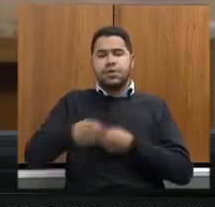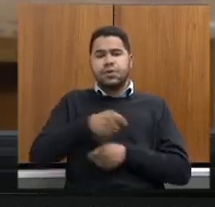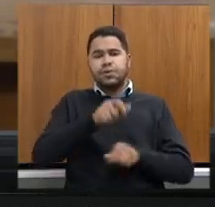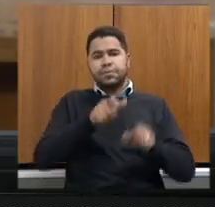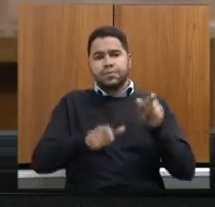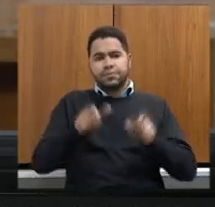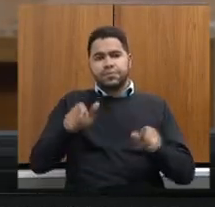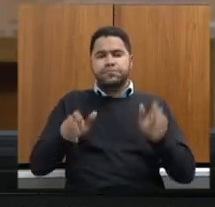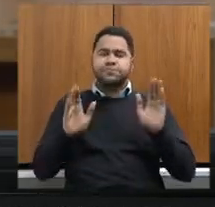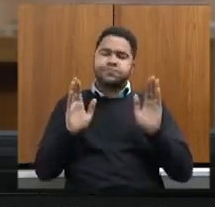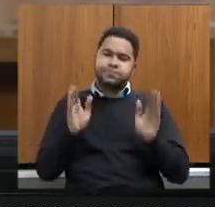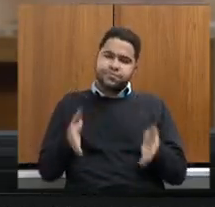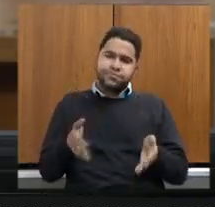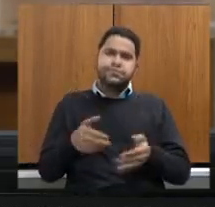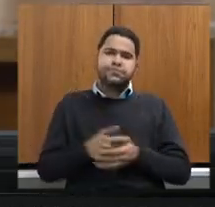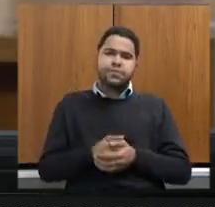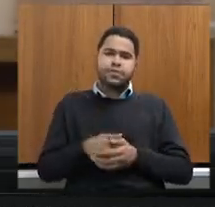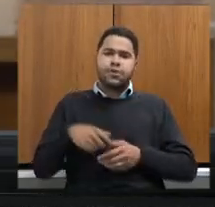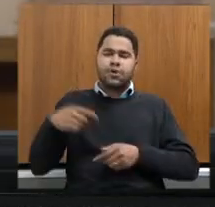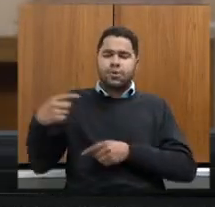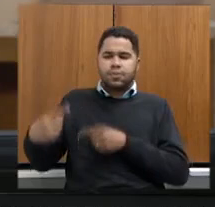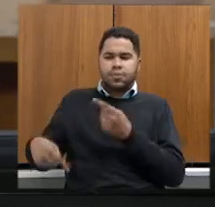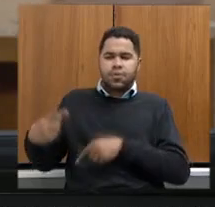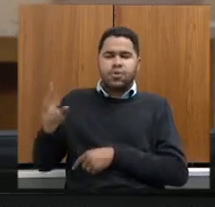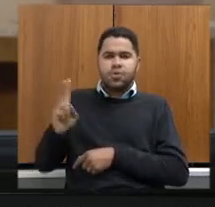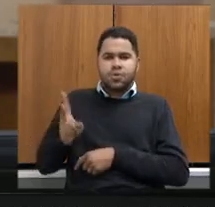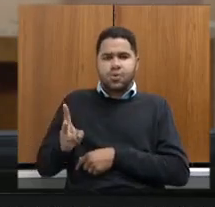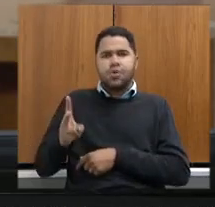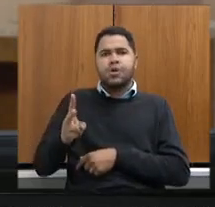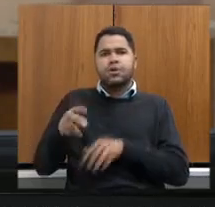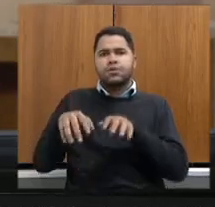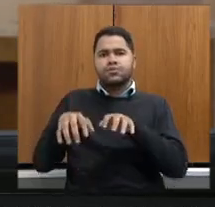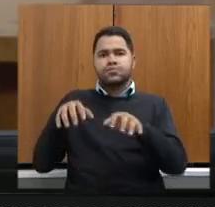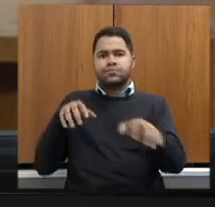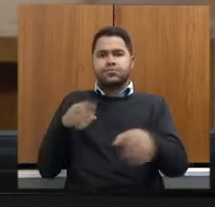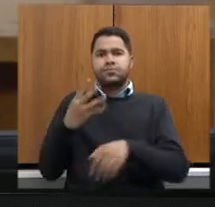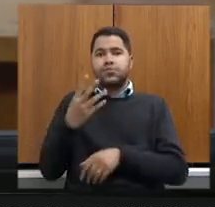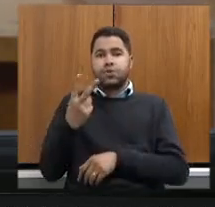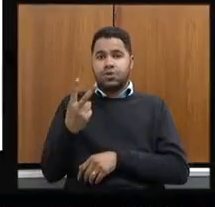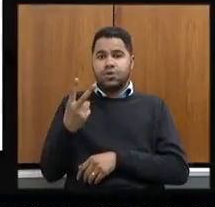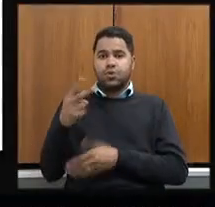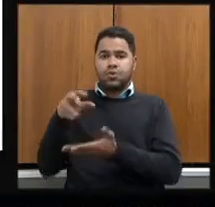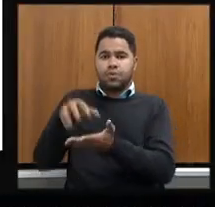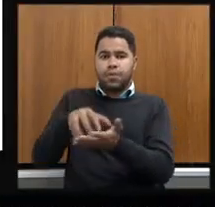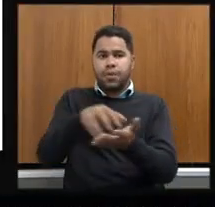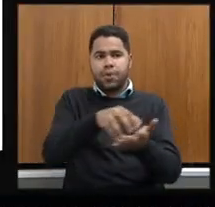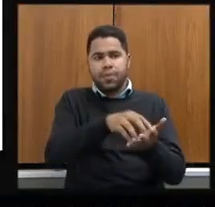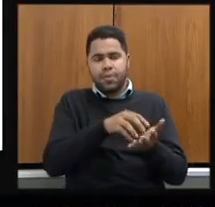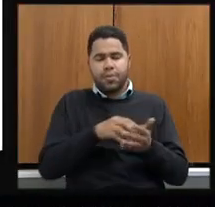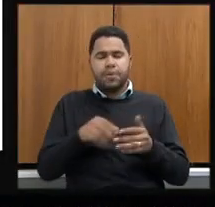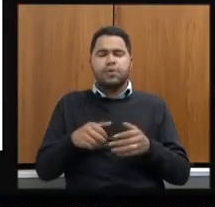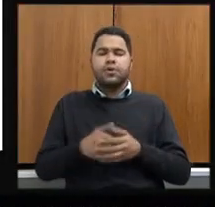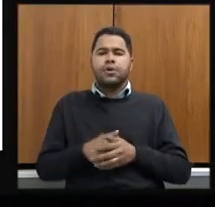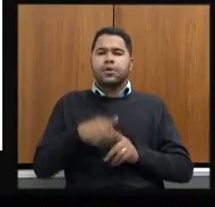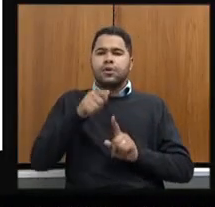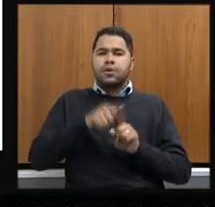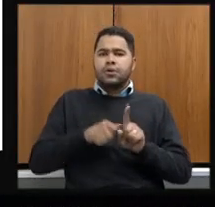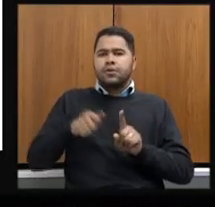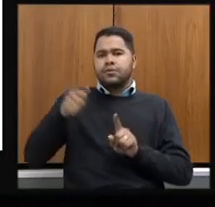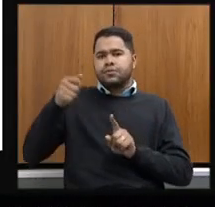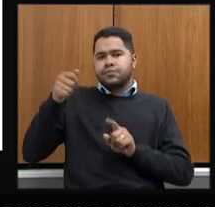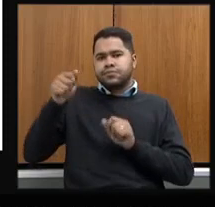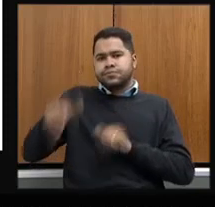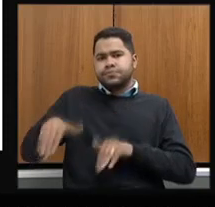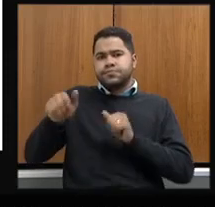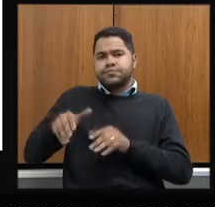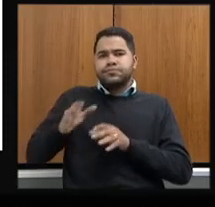a gente já teve a política permanente de trabalho portanto em 42 órgãos e entidades no mês de setembro a gente